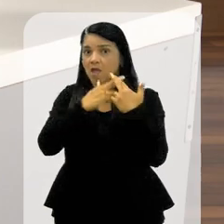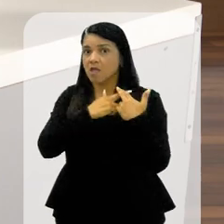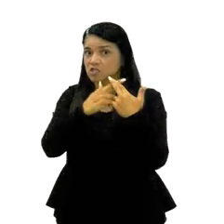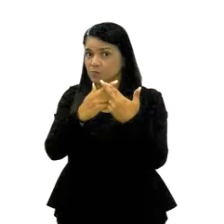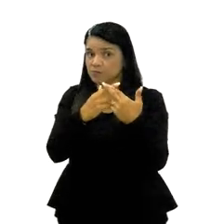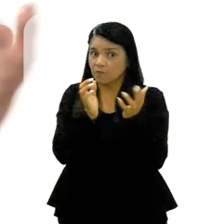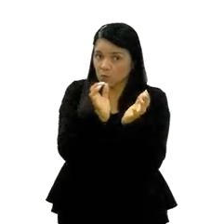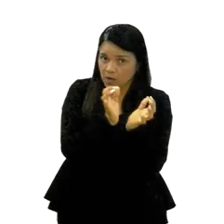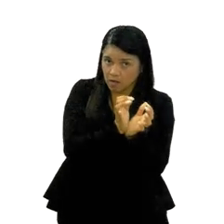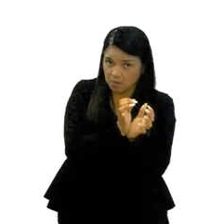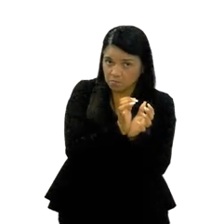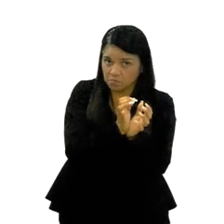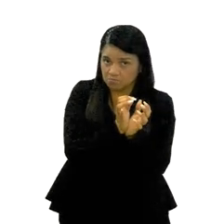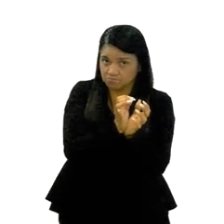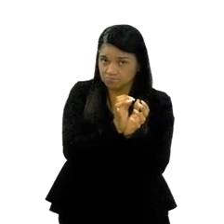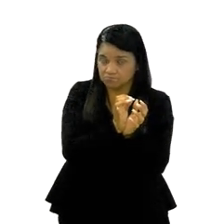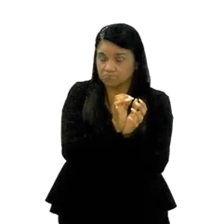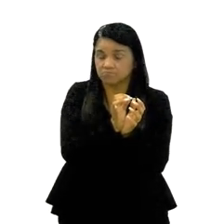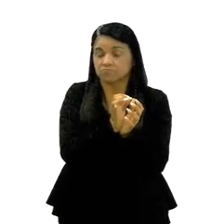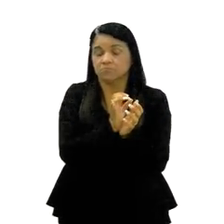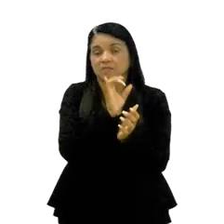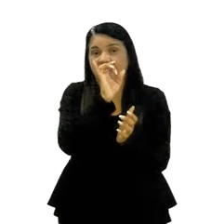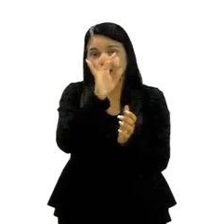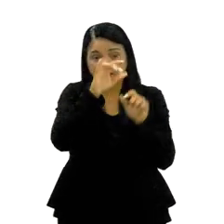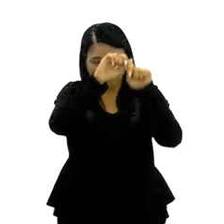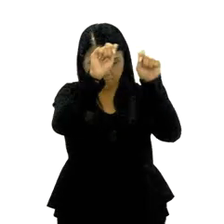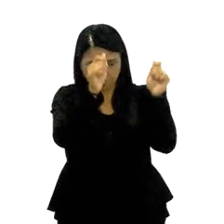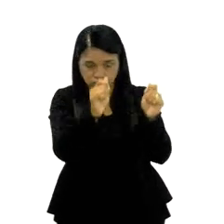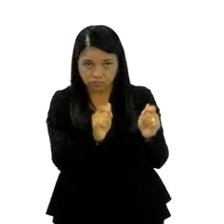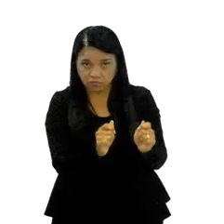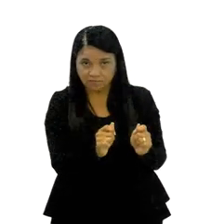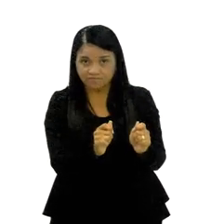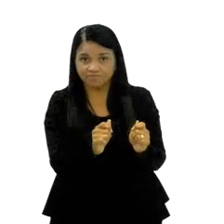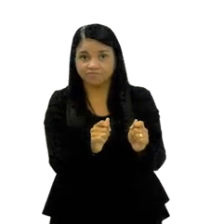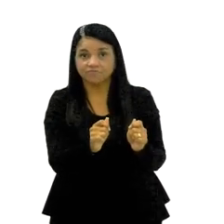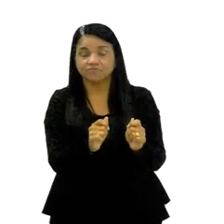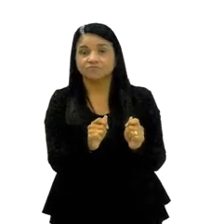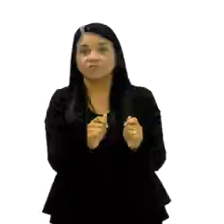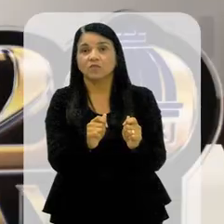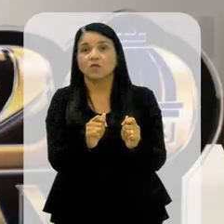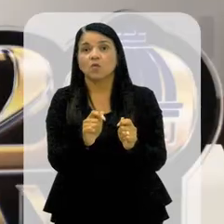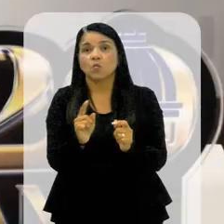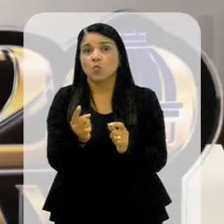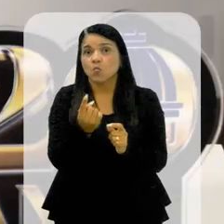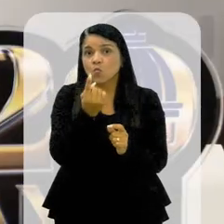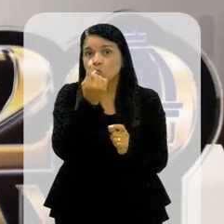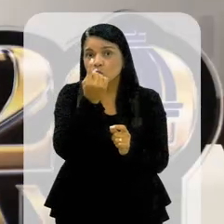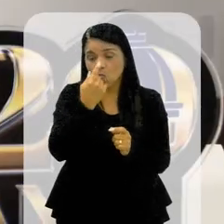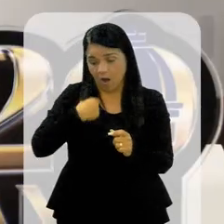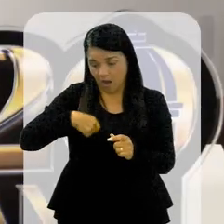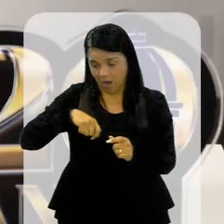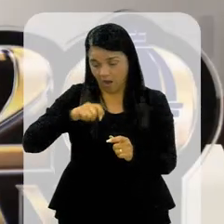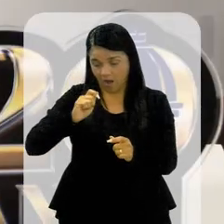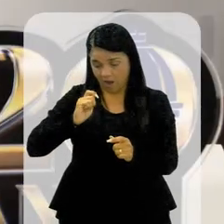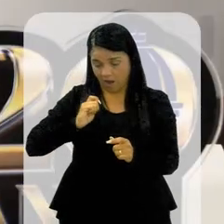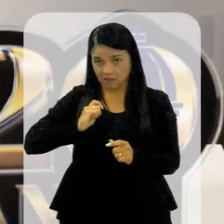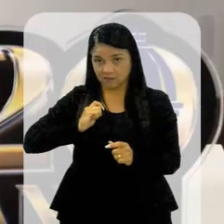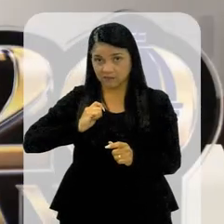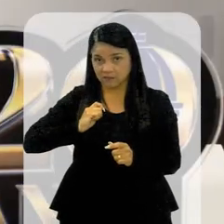artista responsável, tendo a sua equipe, obviamente, para cada monumento. E aí, mesmo fazendo um elemento,